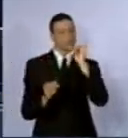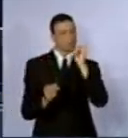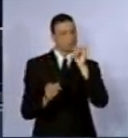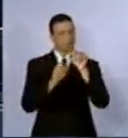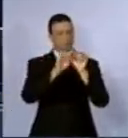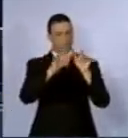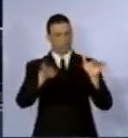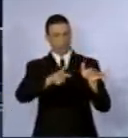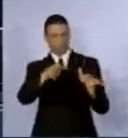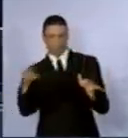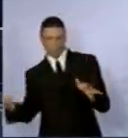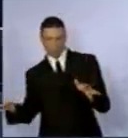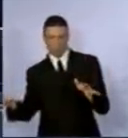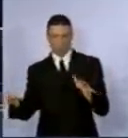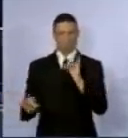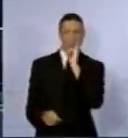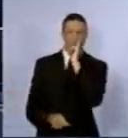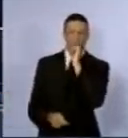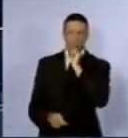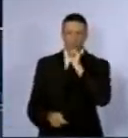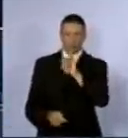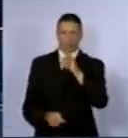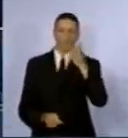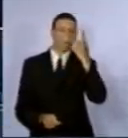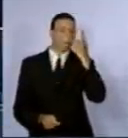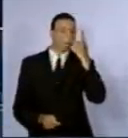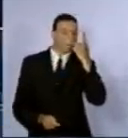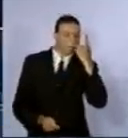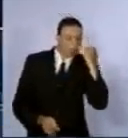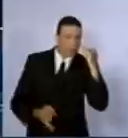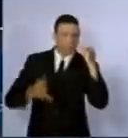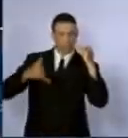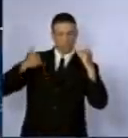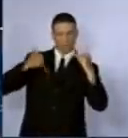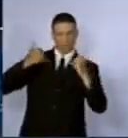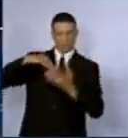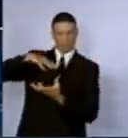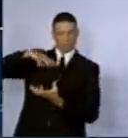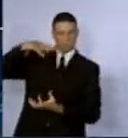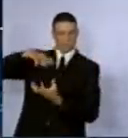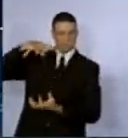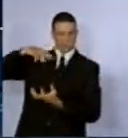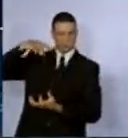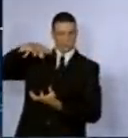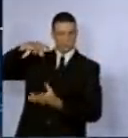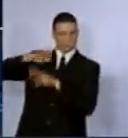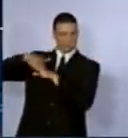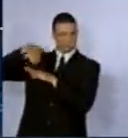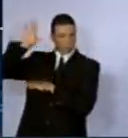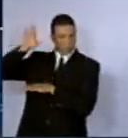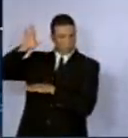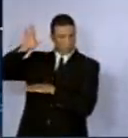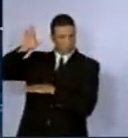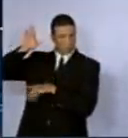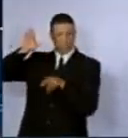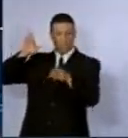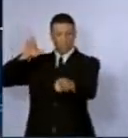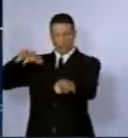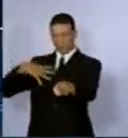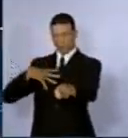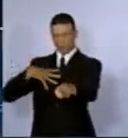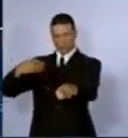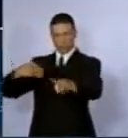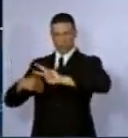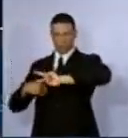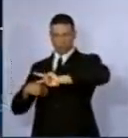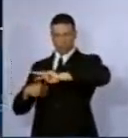que o pai, ou seja, quanto mais velho o pai for, maior existe a possibilidade da criança ter essas mutações, já que